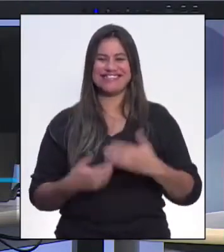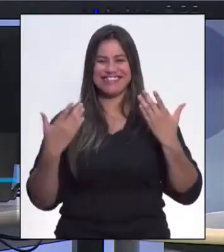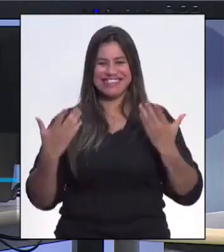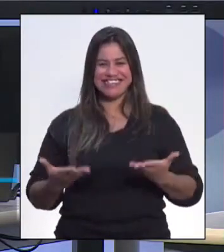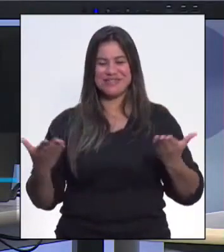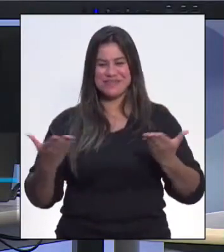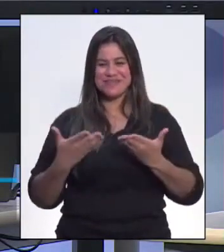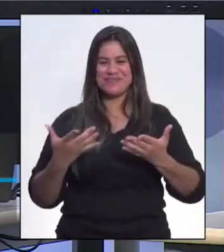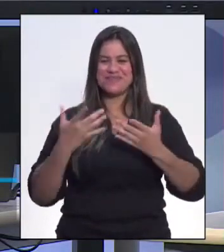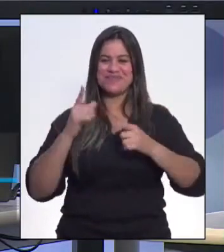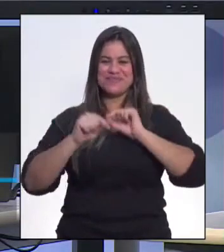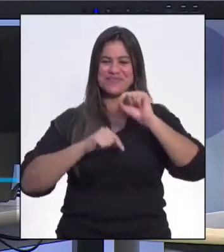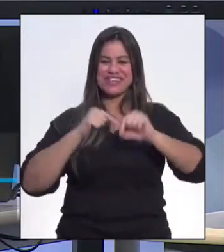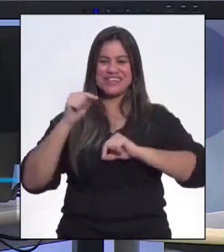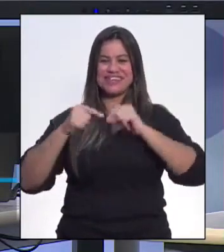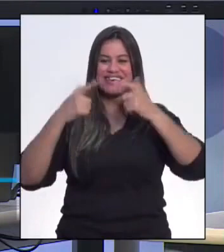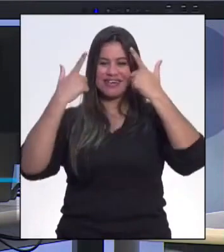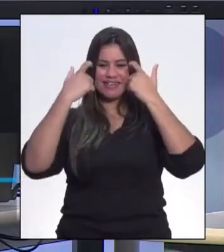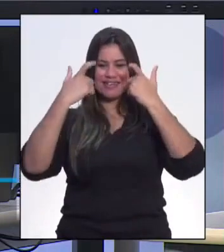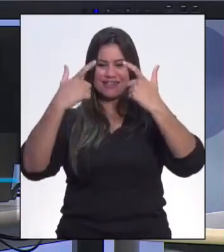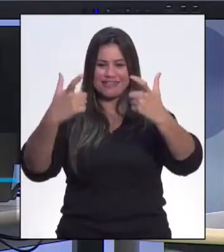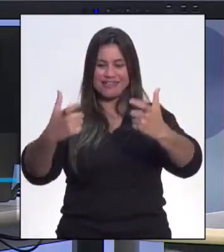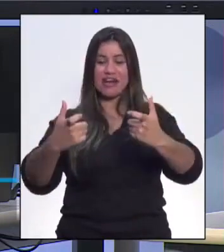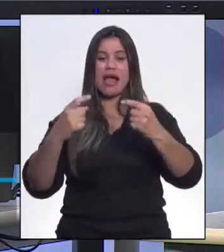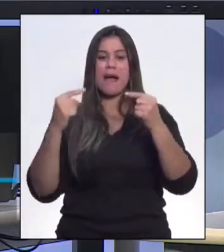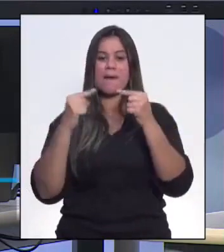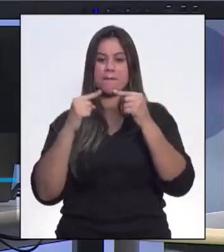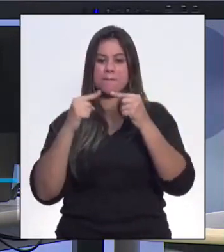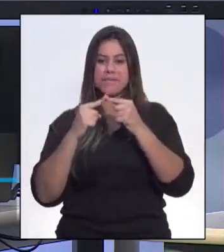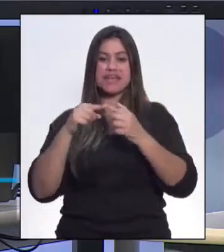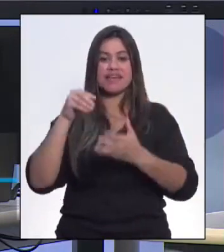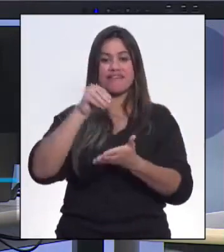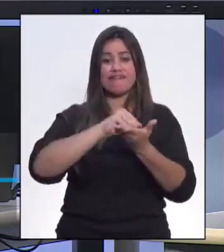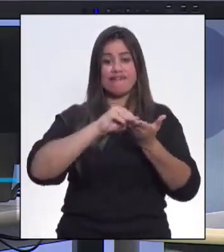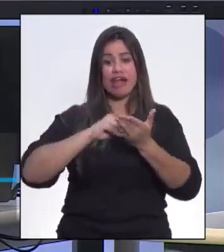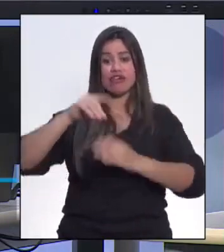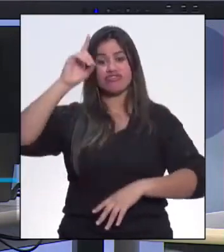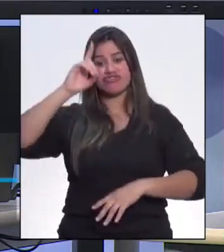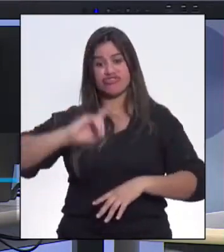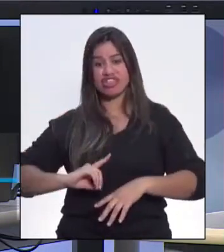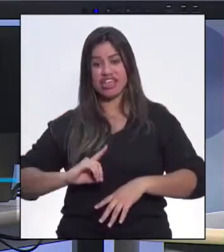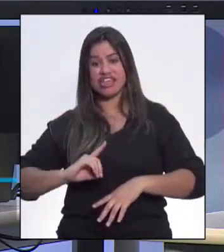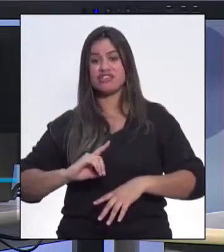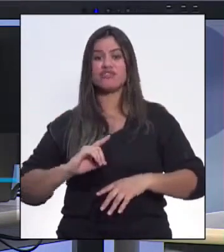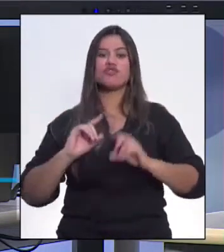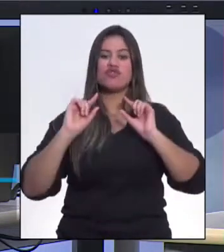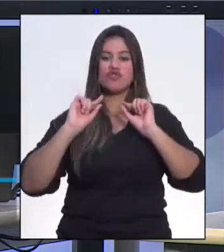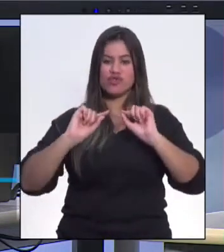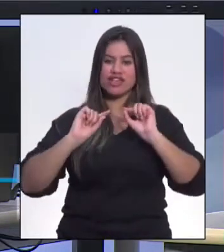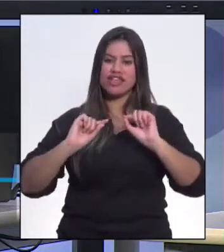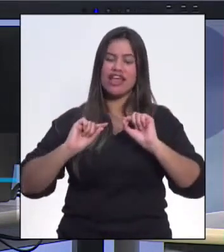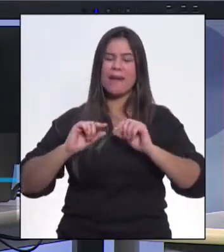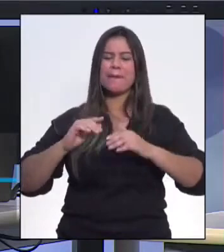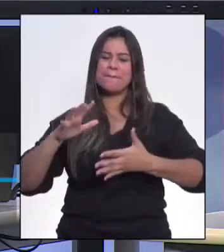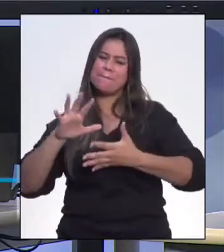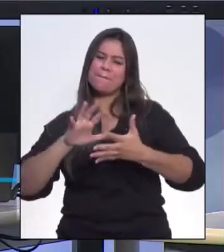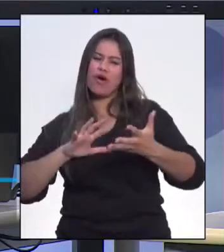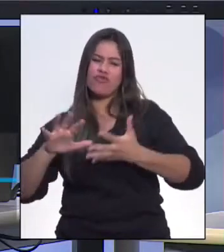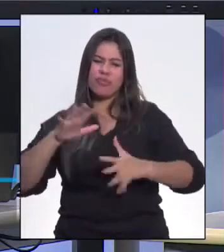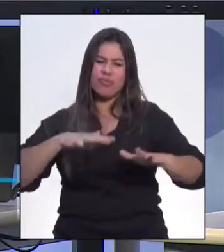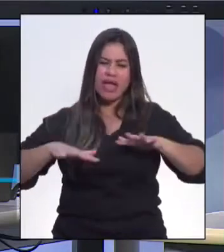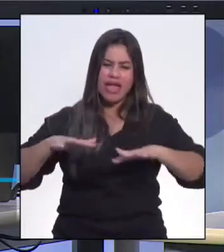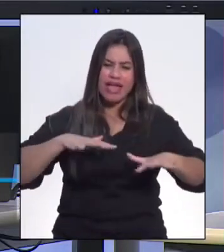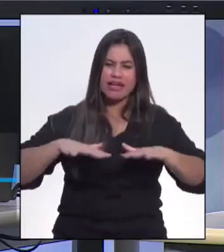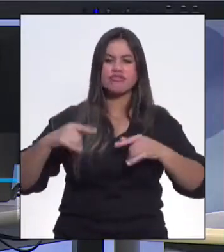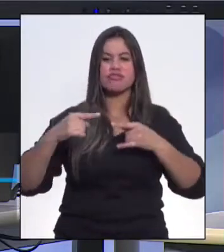momento, nós estamos refletindo sobre essas questões das ausências dos direitos e o porquê desse movimento, da luta pela garantia